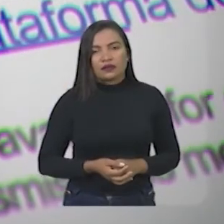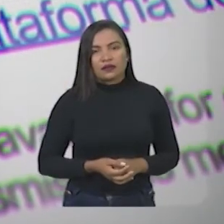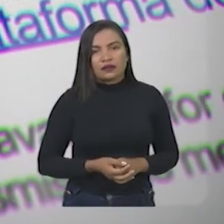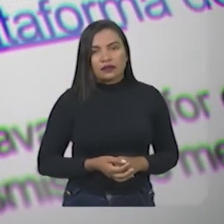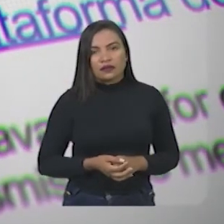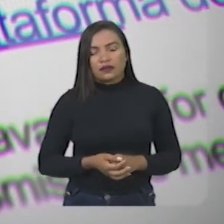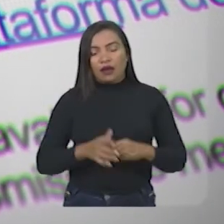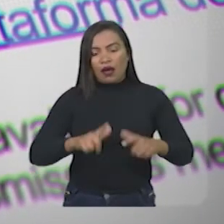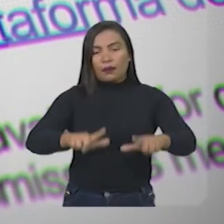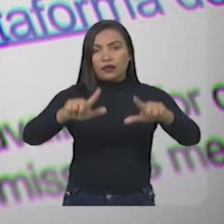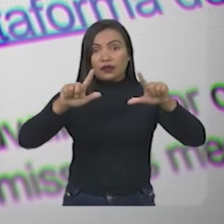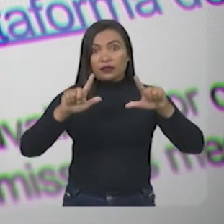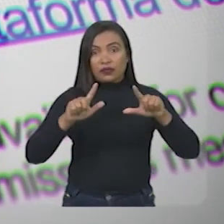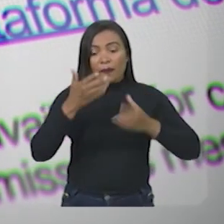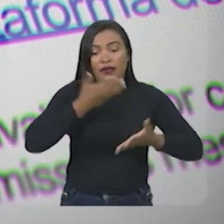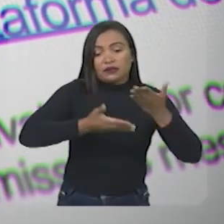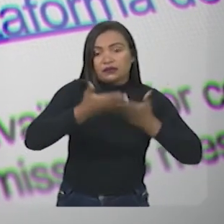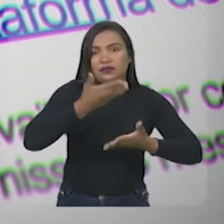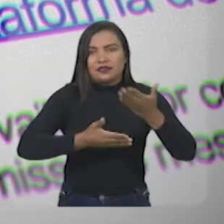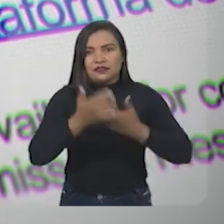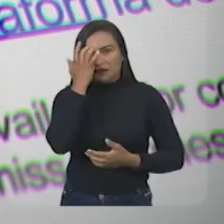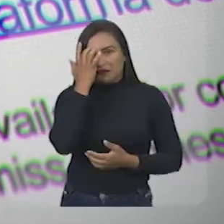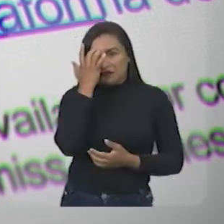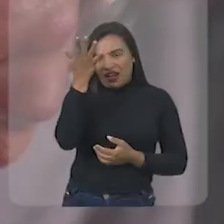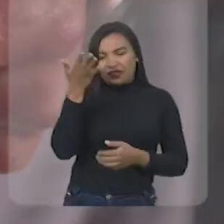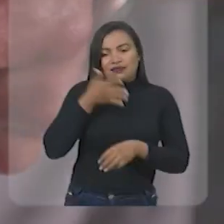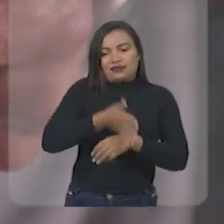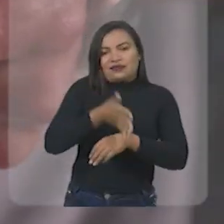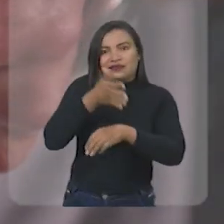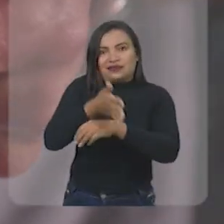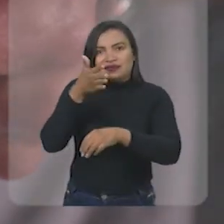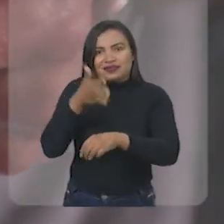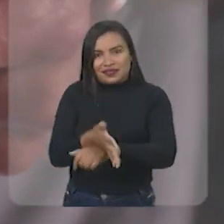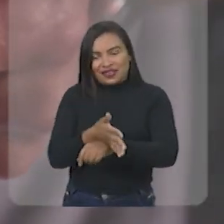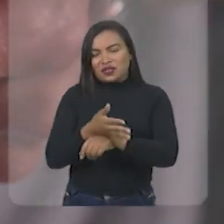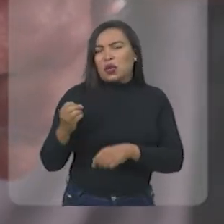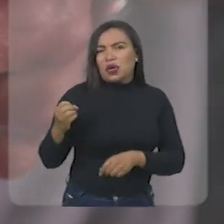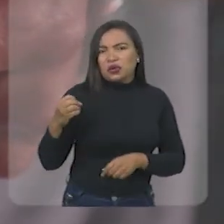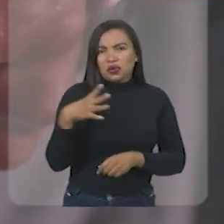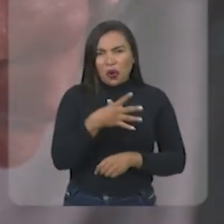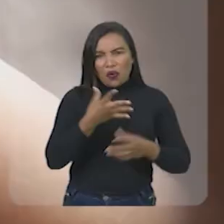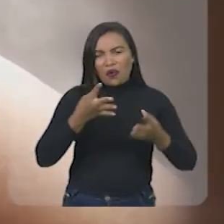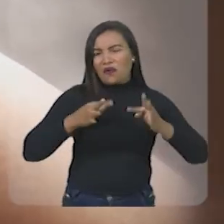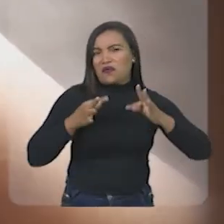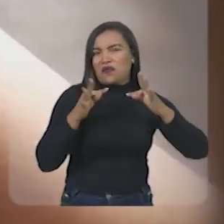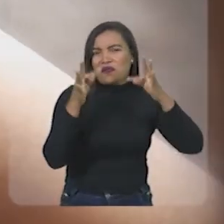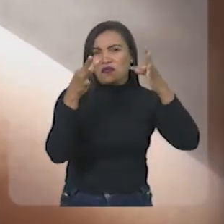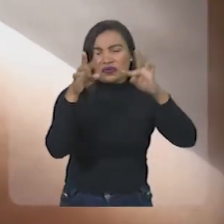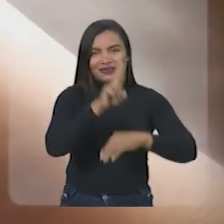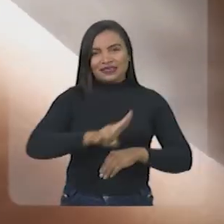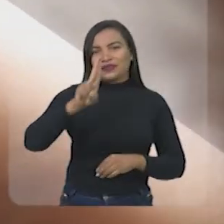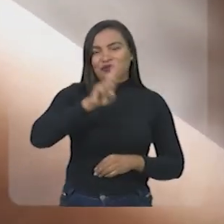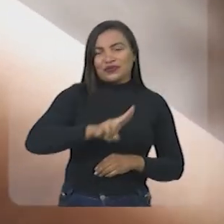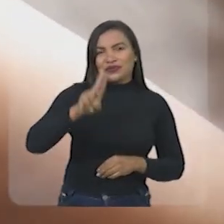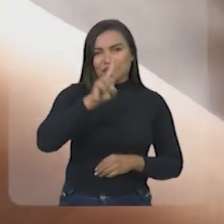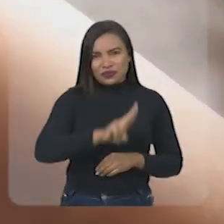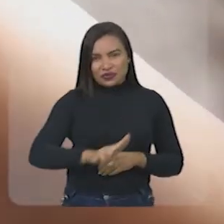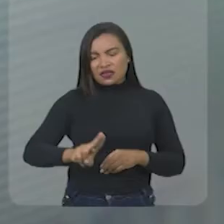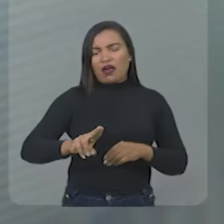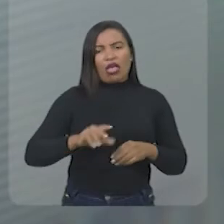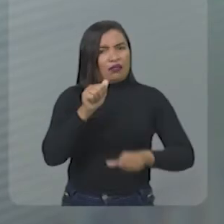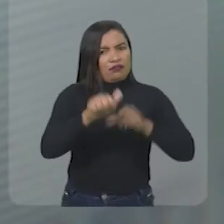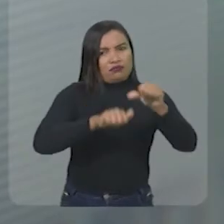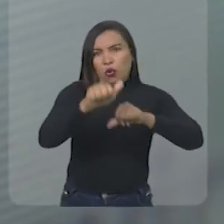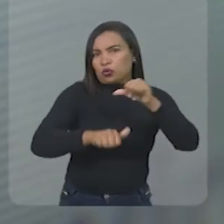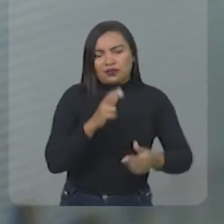Uma plataforma interativa e de fácil acesso, inovadora no uso das tecnologias e atualizada